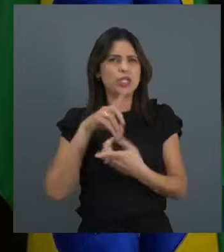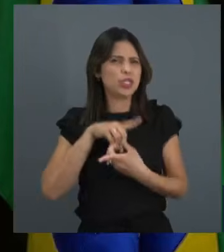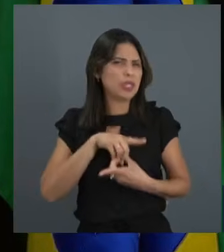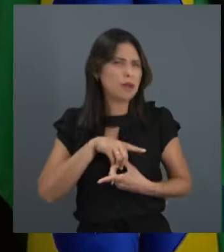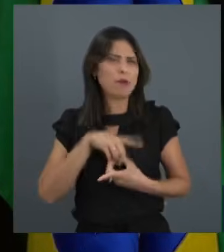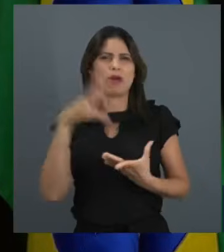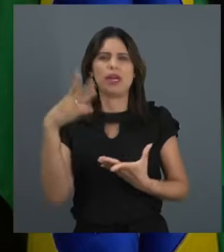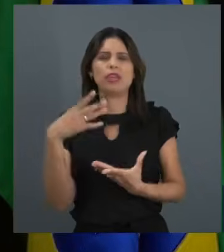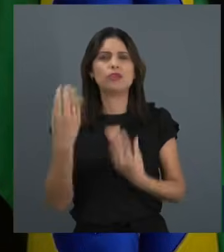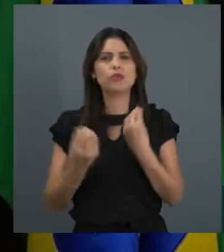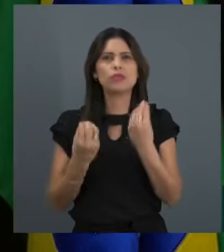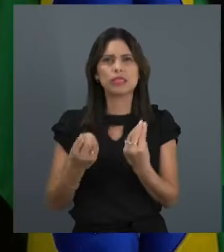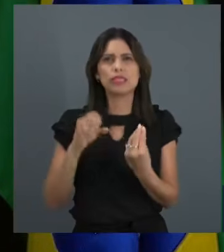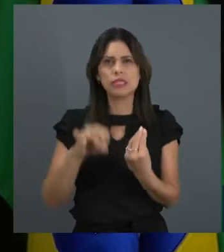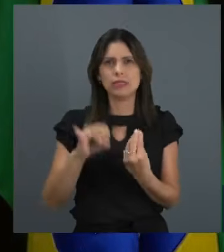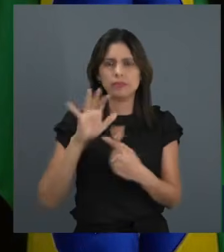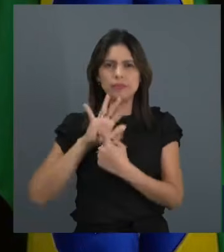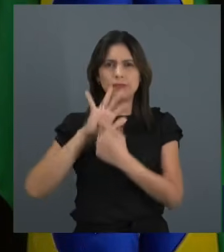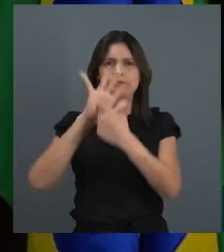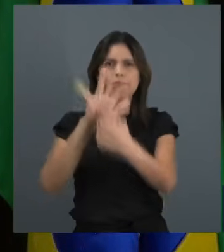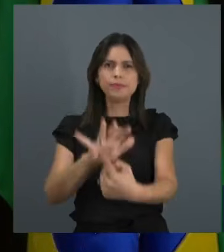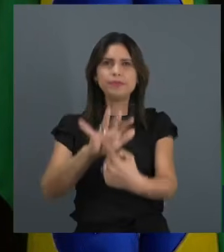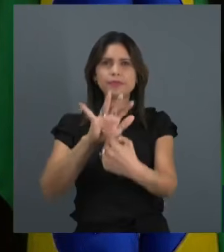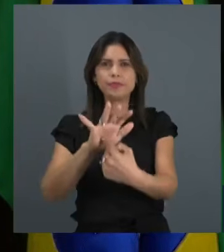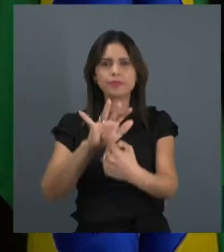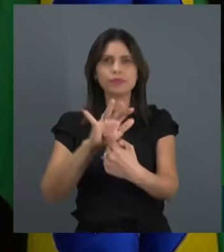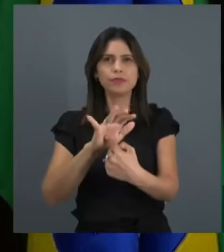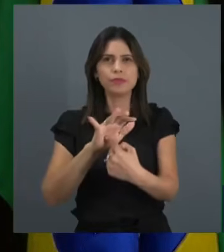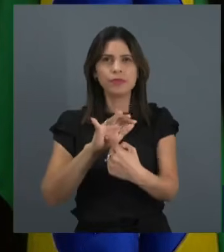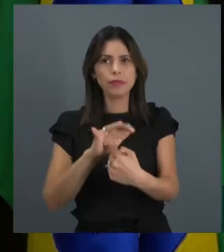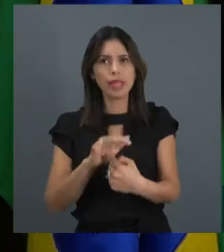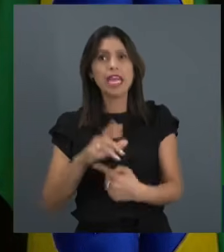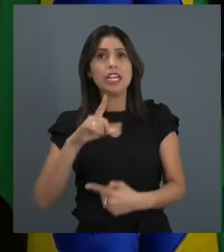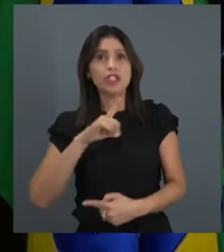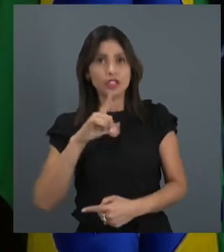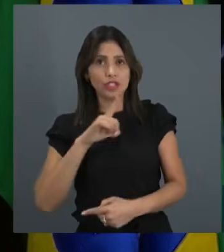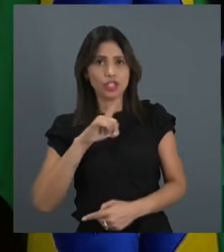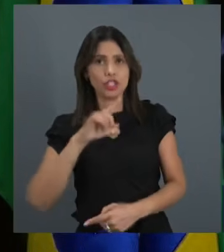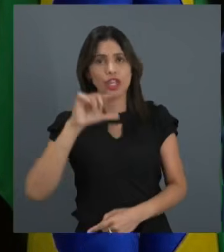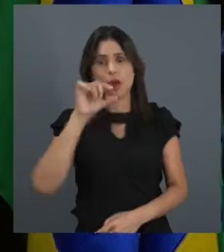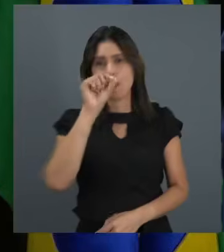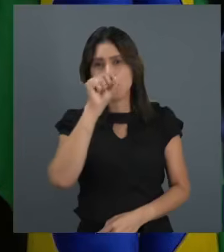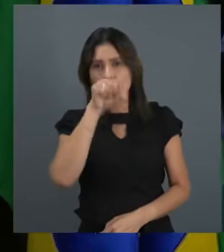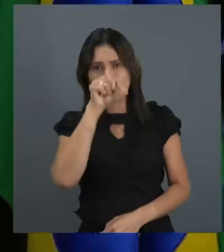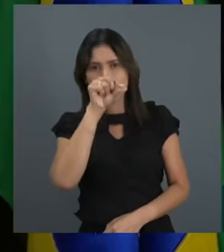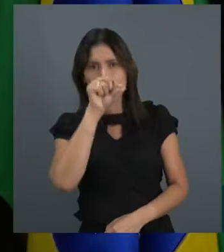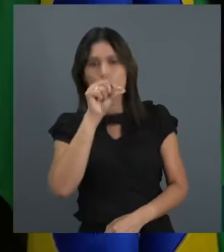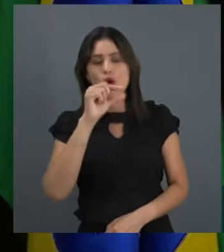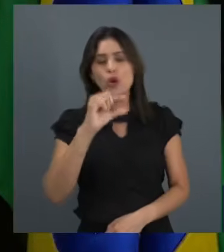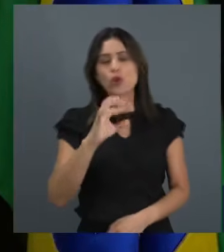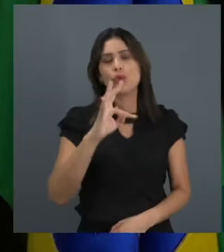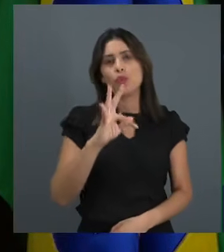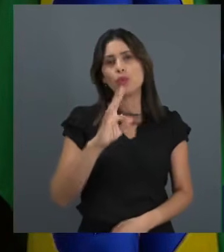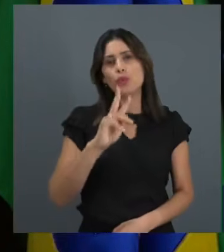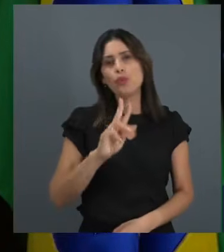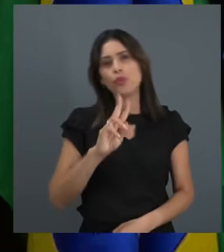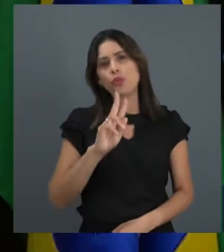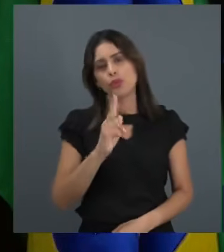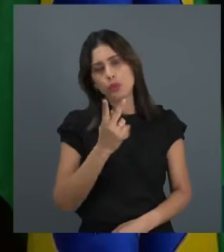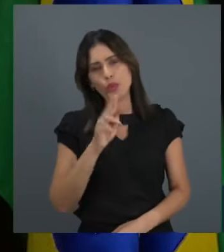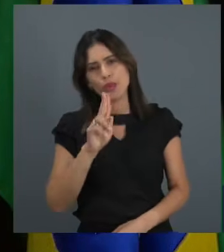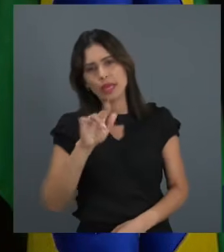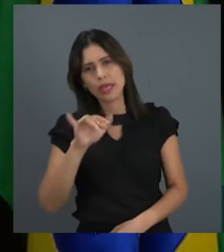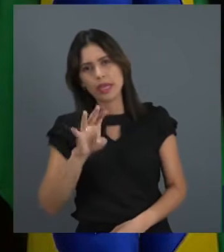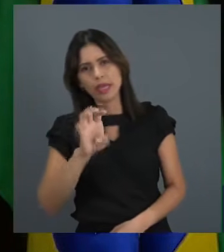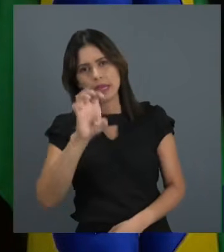violações apresentadas no escândalo conhecido como Twitter Files para que imediatamente fosse